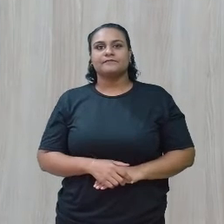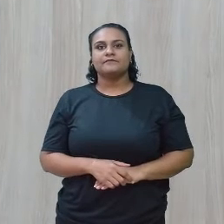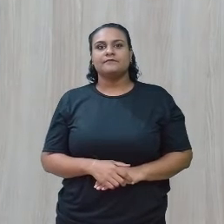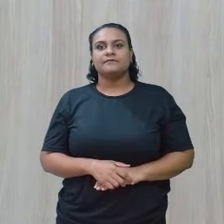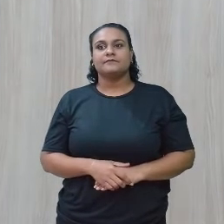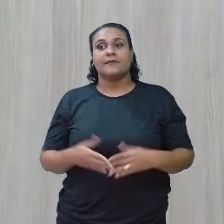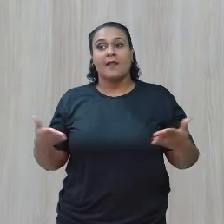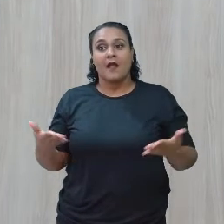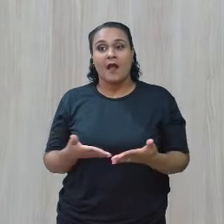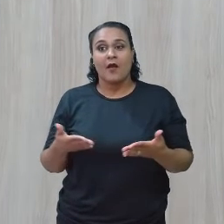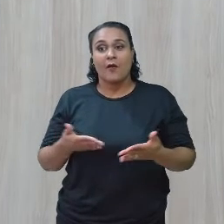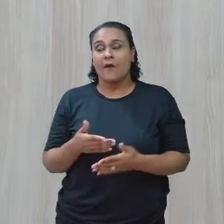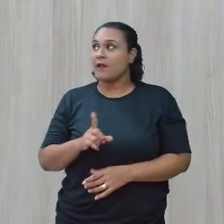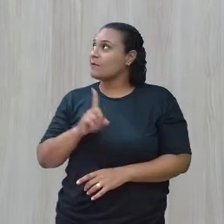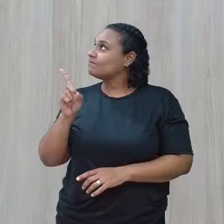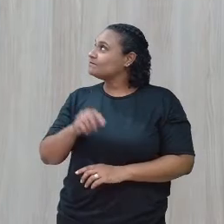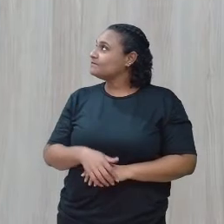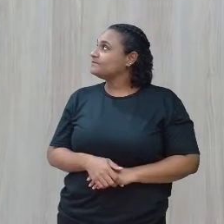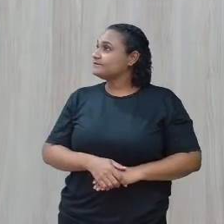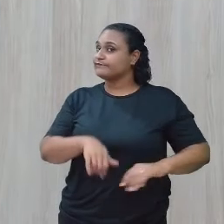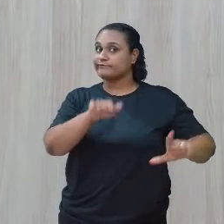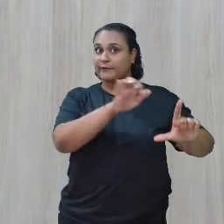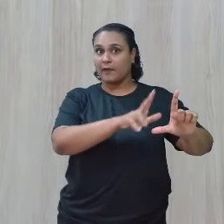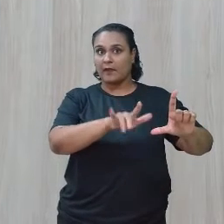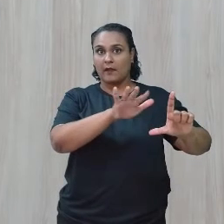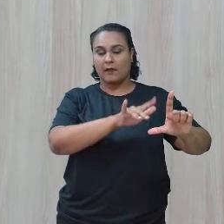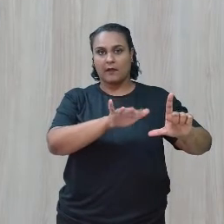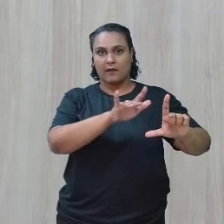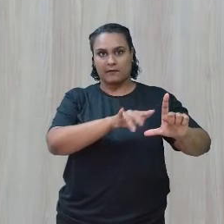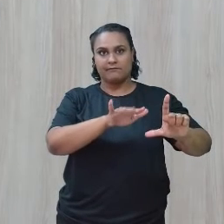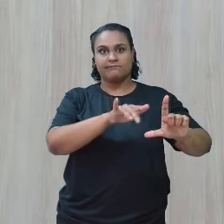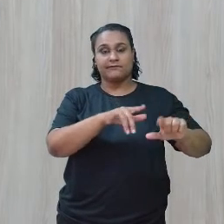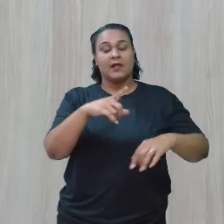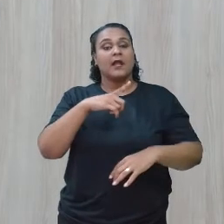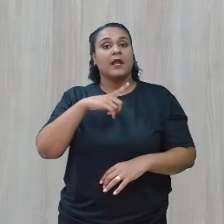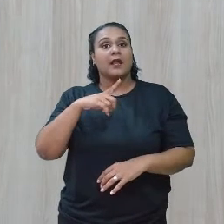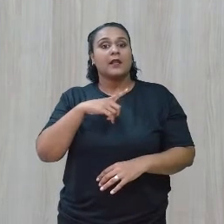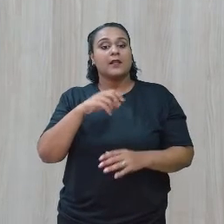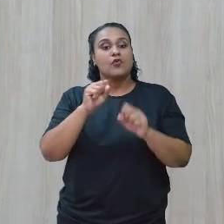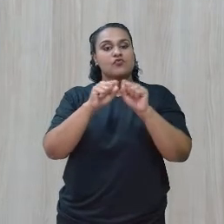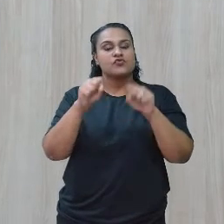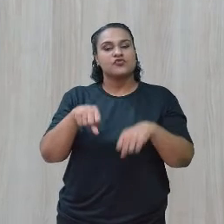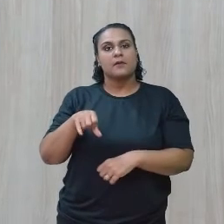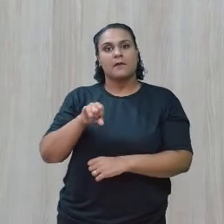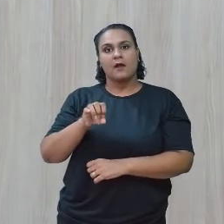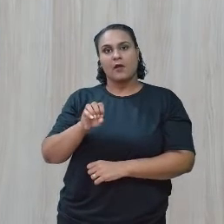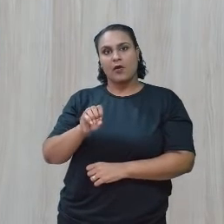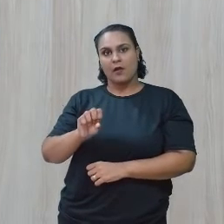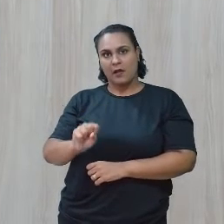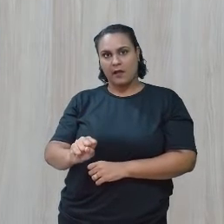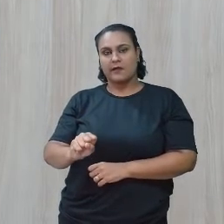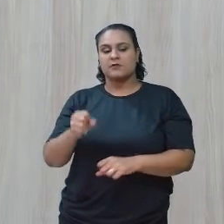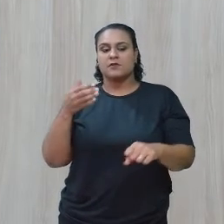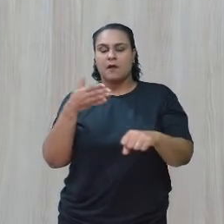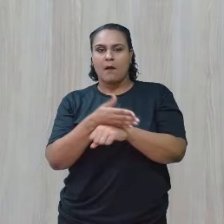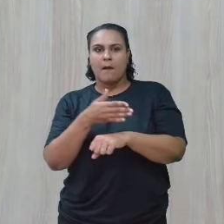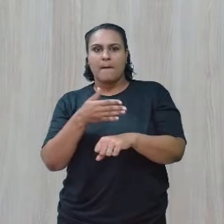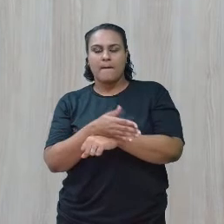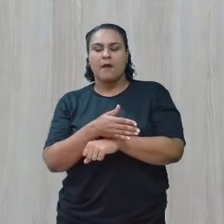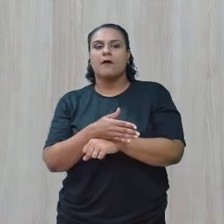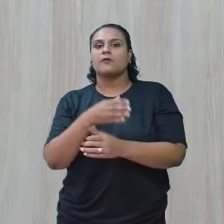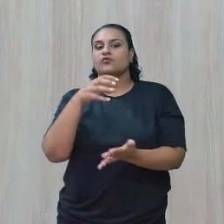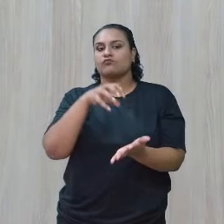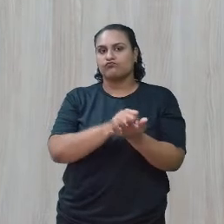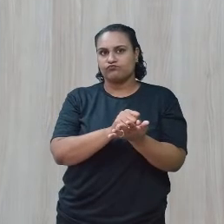próximo QR Code que vai aparecer é para quem tem o sistema iOS. Então aponta a câmera do teu celular que vai te levar lá para a Apple